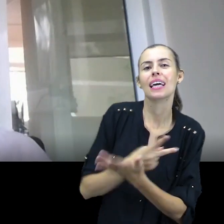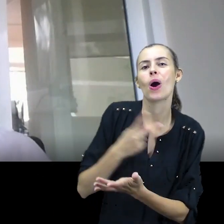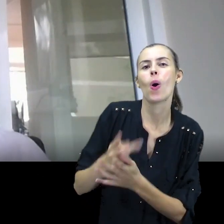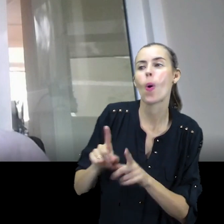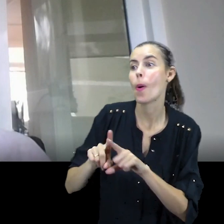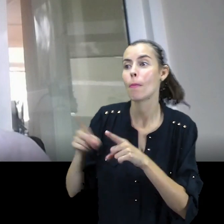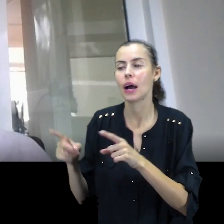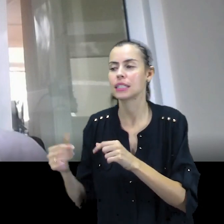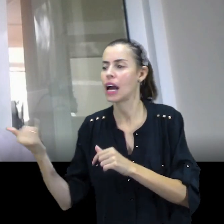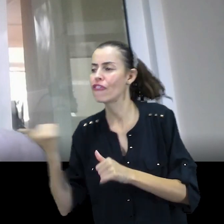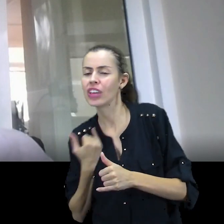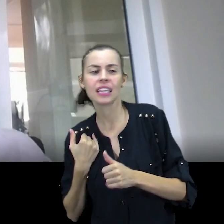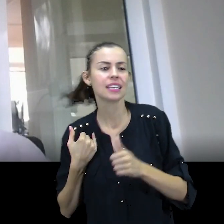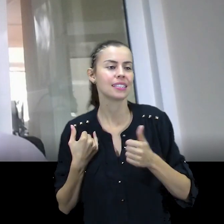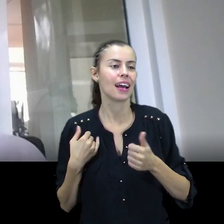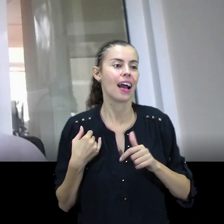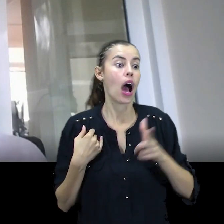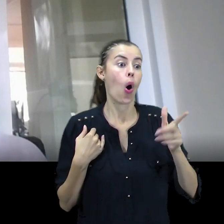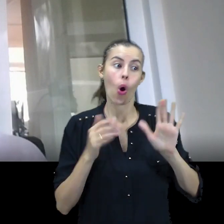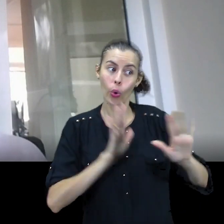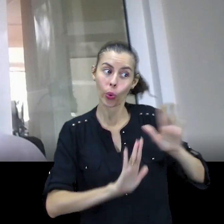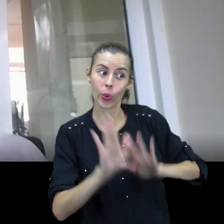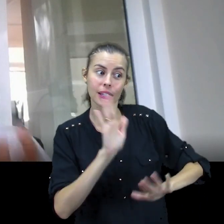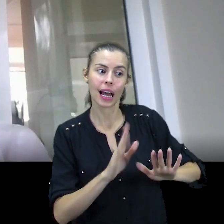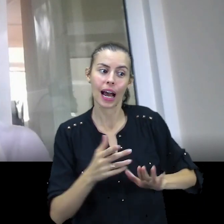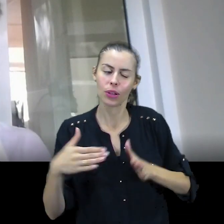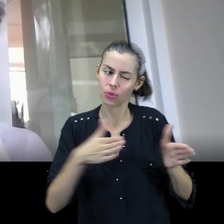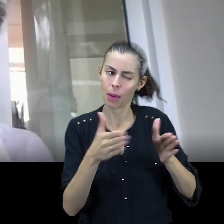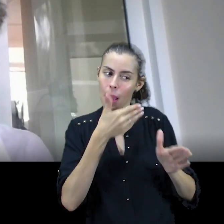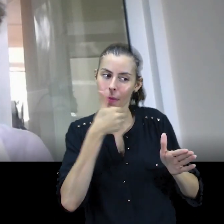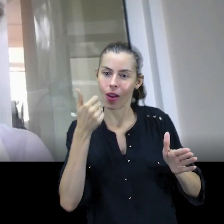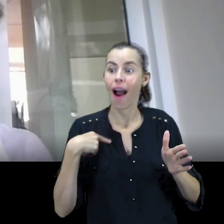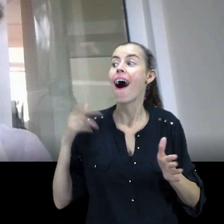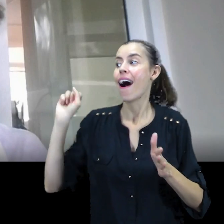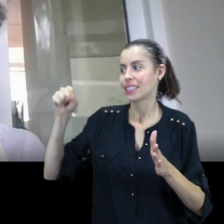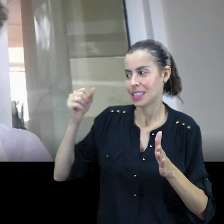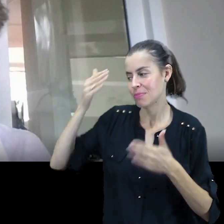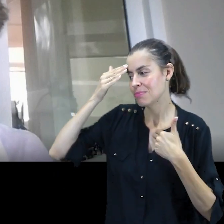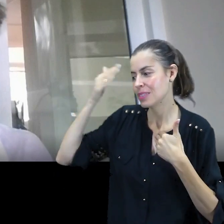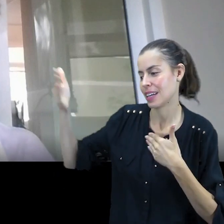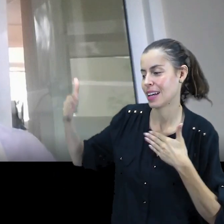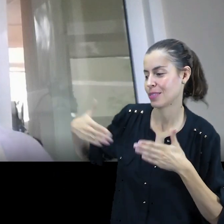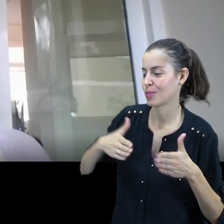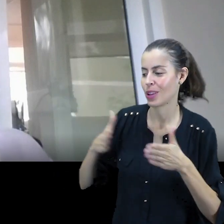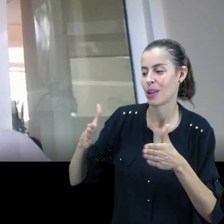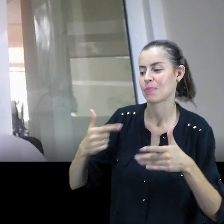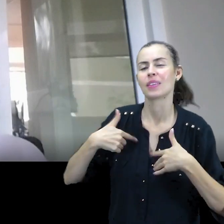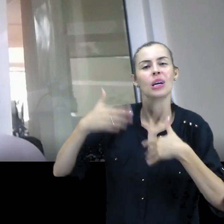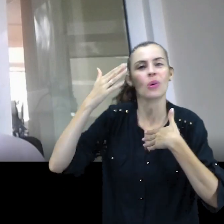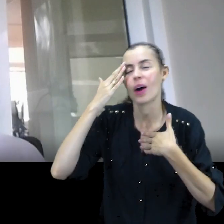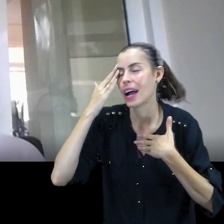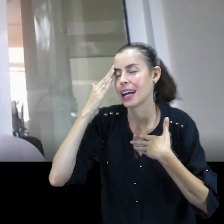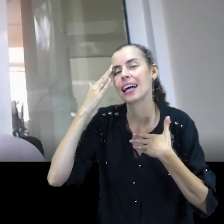melhores trilhas. Então, certamente agradeço muito também, e agradeço imensamente, professora Heloísa, de